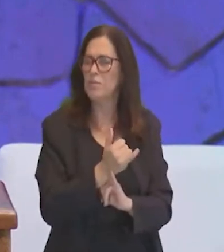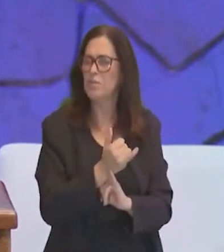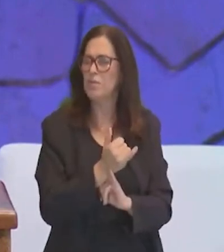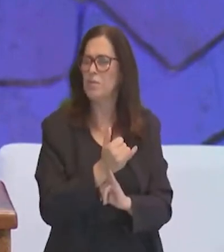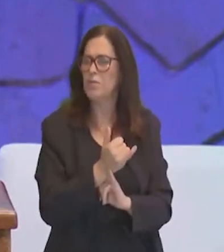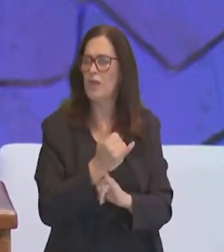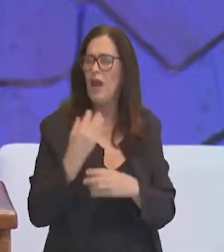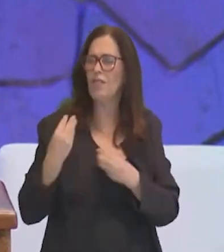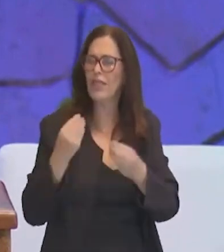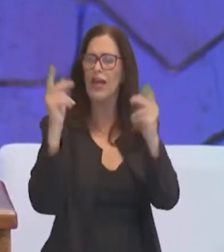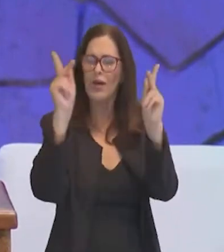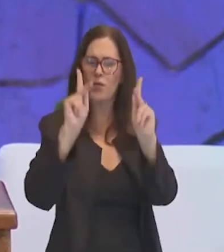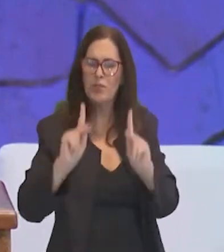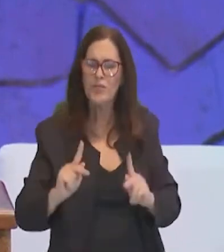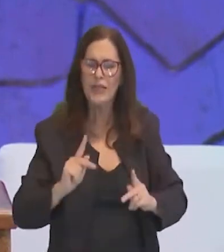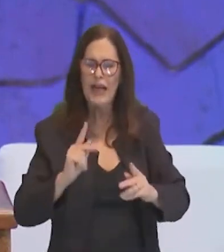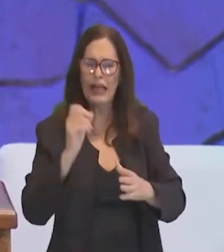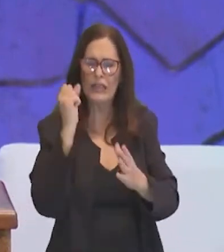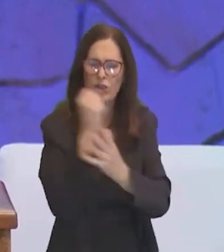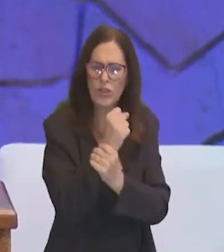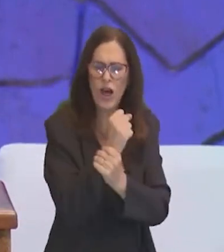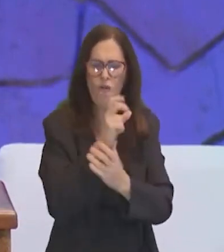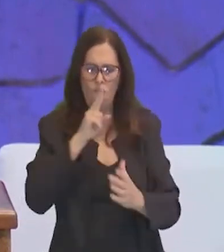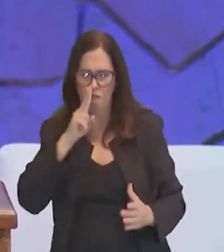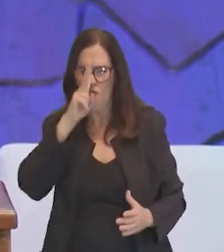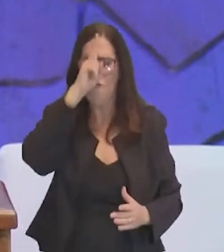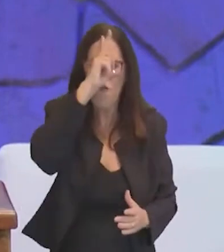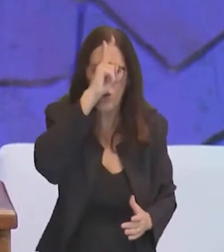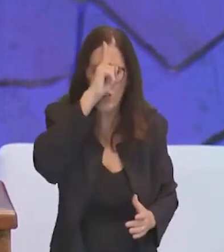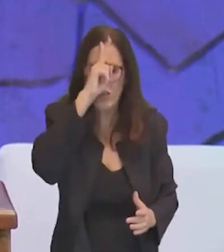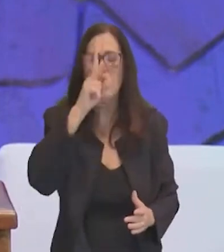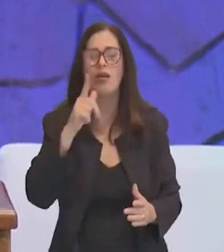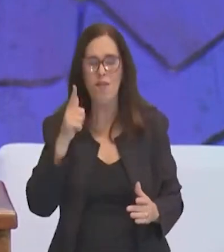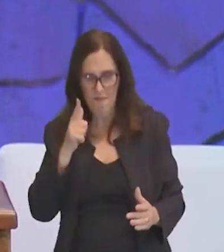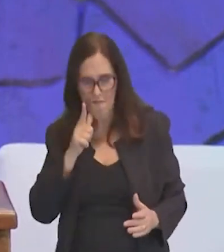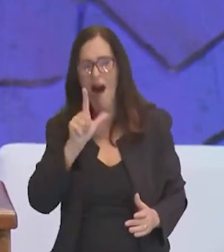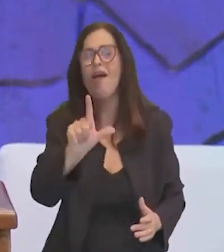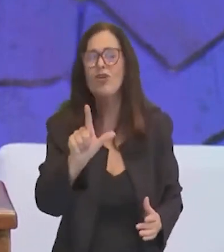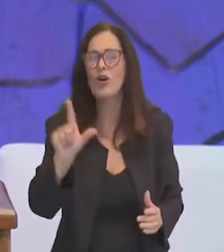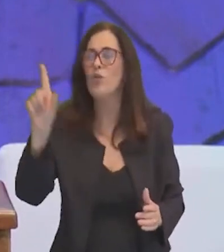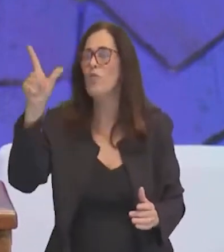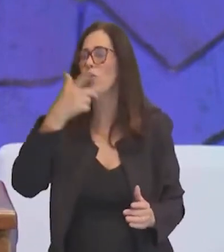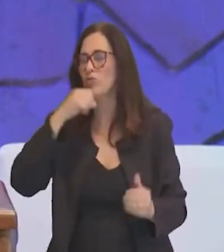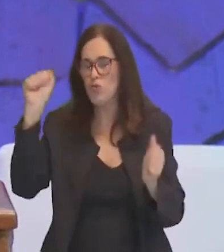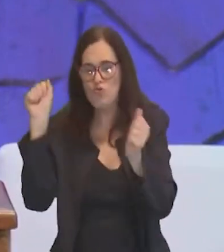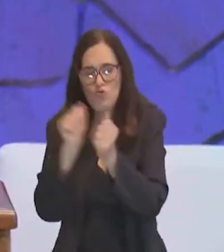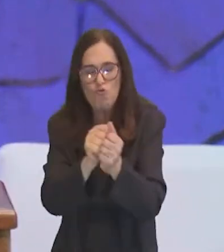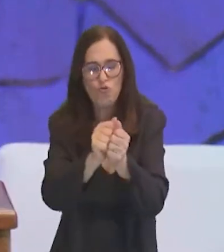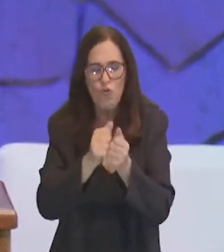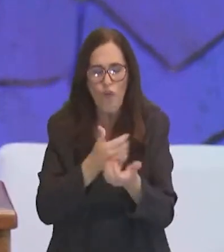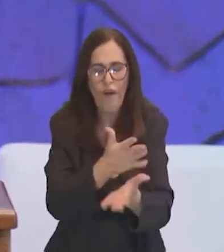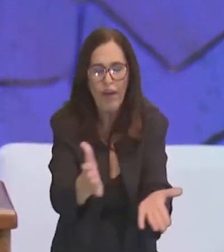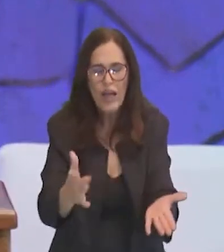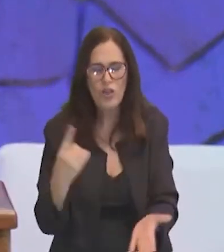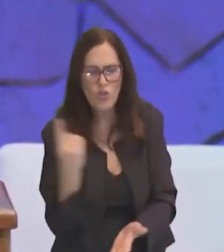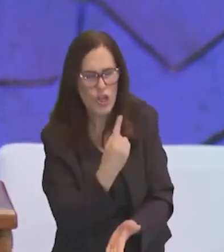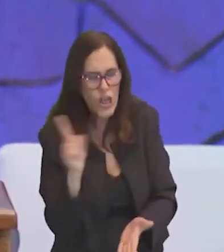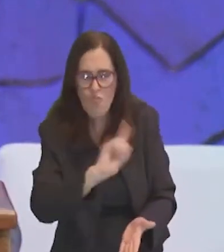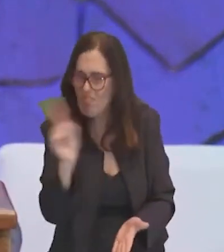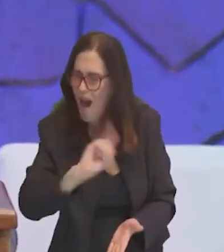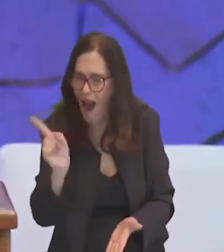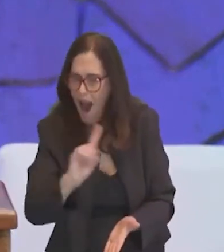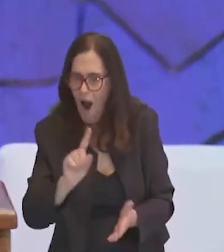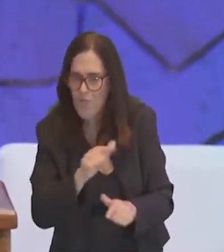E dê a paz, a segurança, a força de que eles vão conseguir, que o Senhor está junto com eles, que eles não estão sozinhos